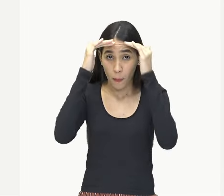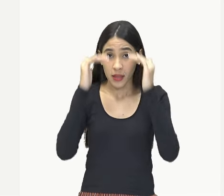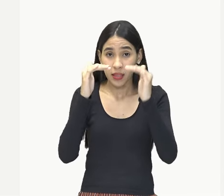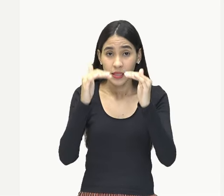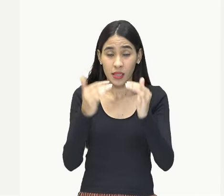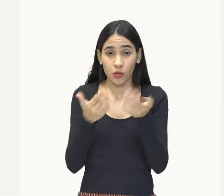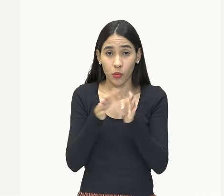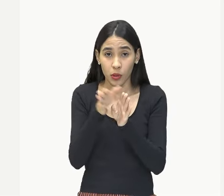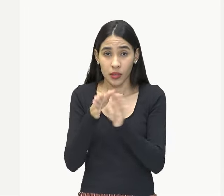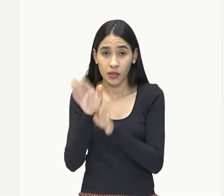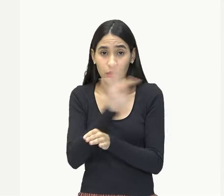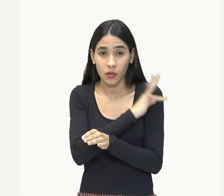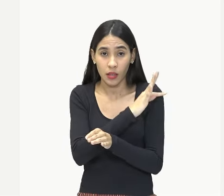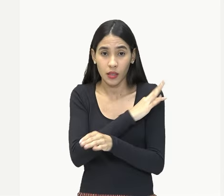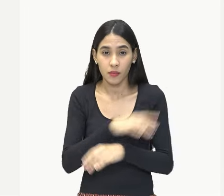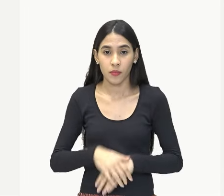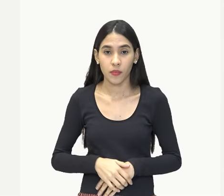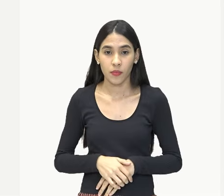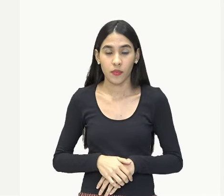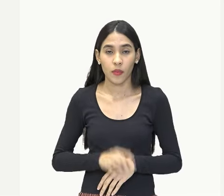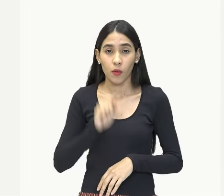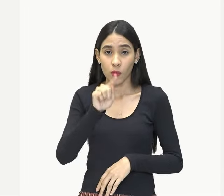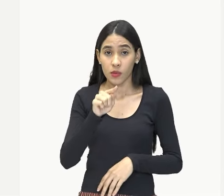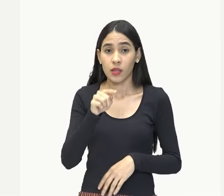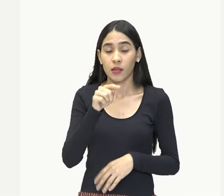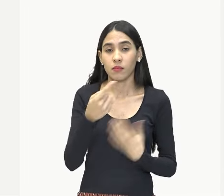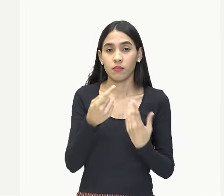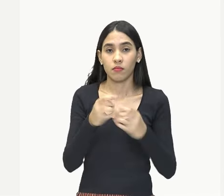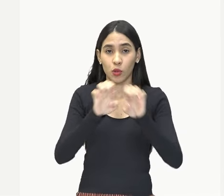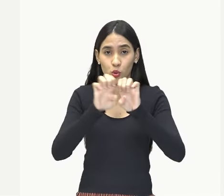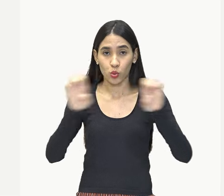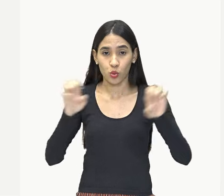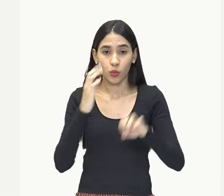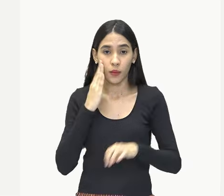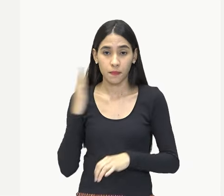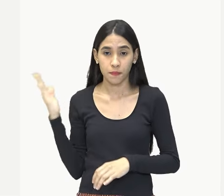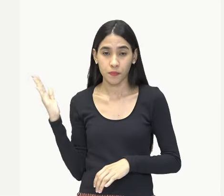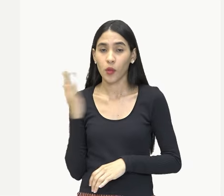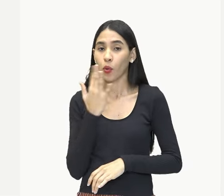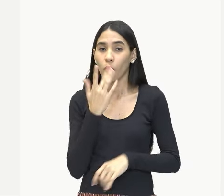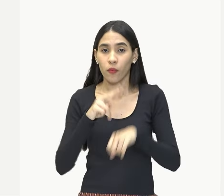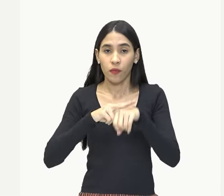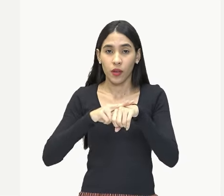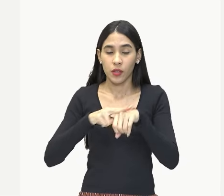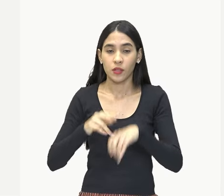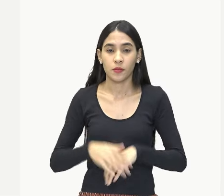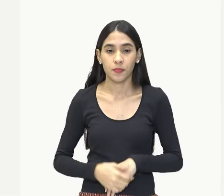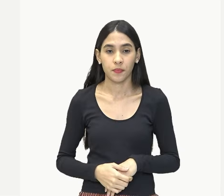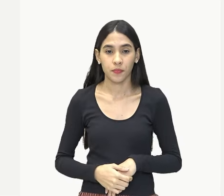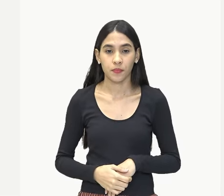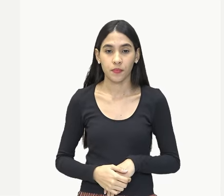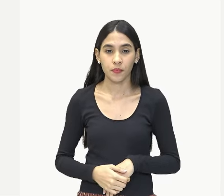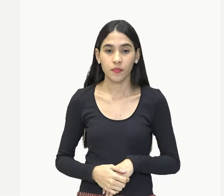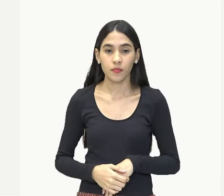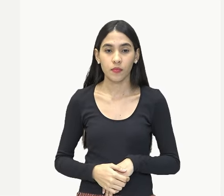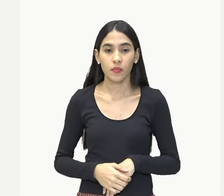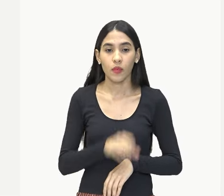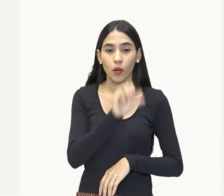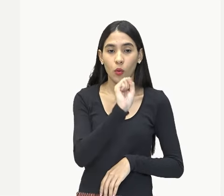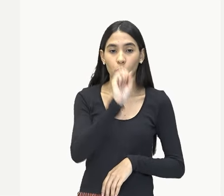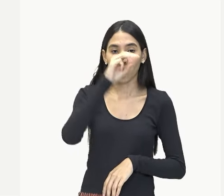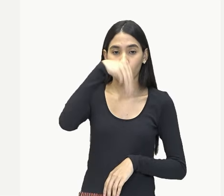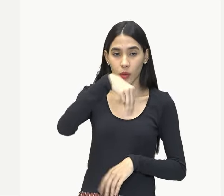vai pegar o comprimento e vai multiplicar pela largura. Aí, no caso, 8